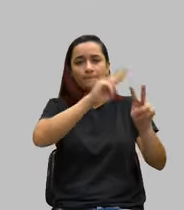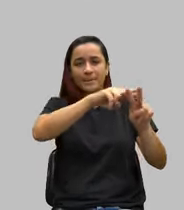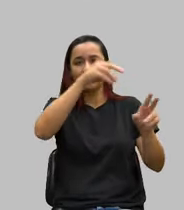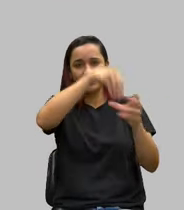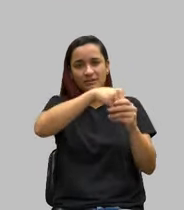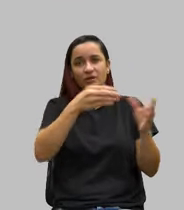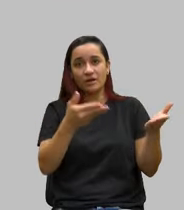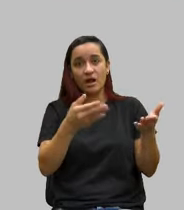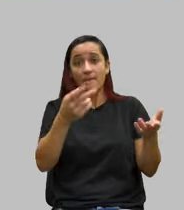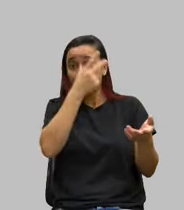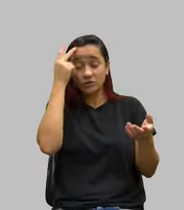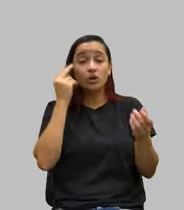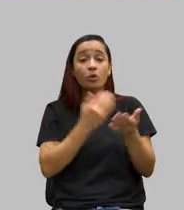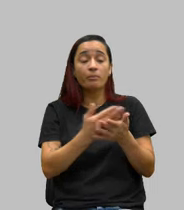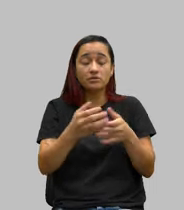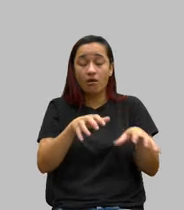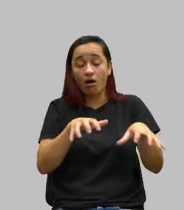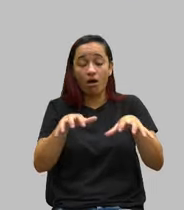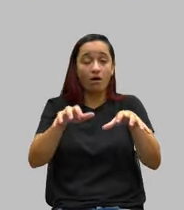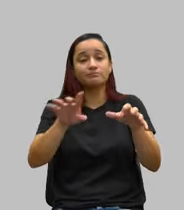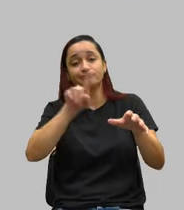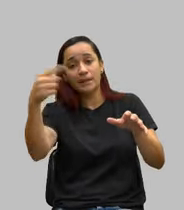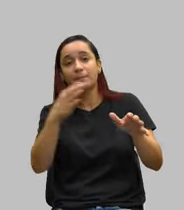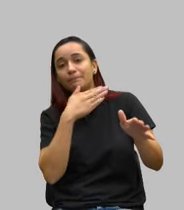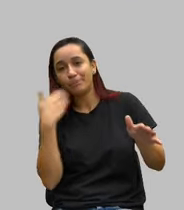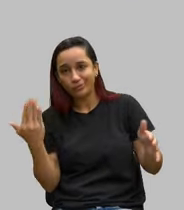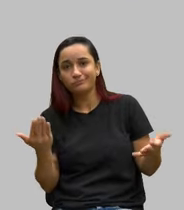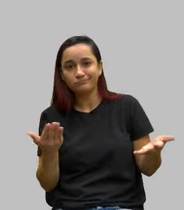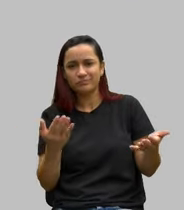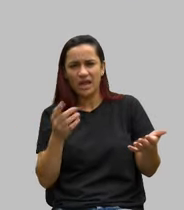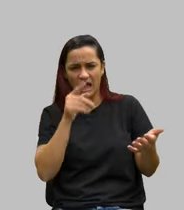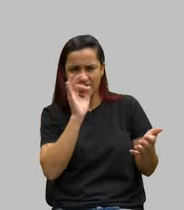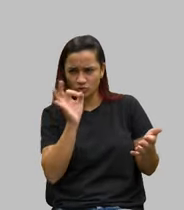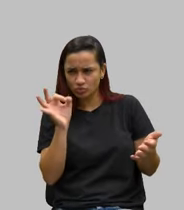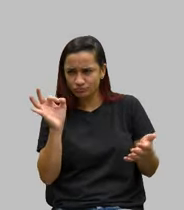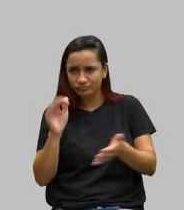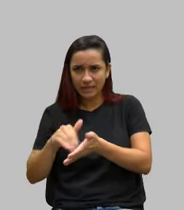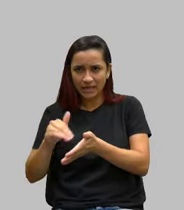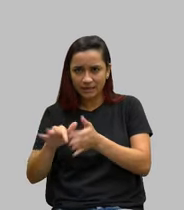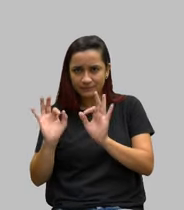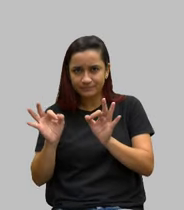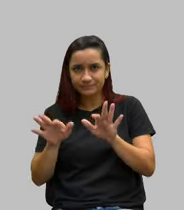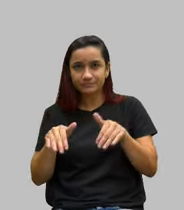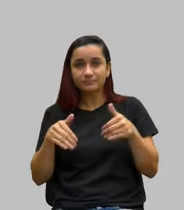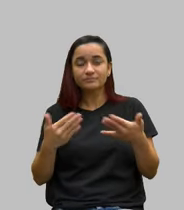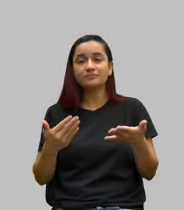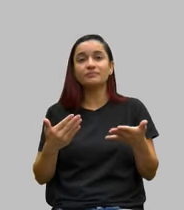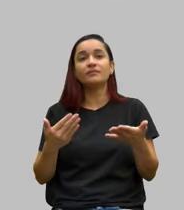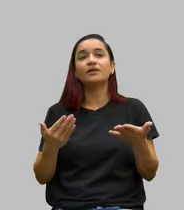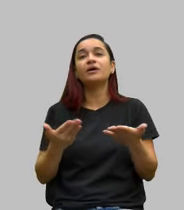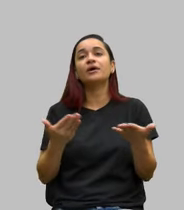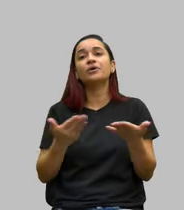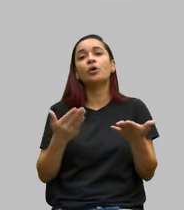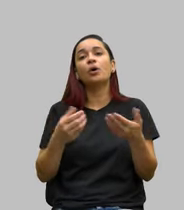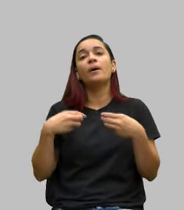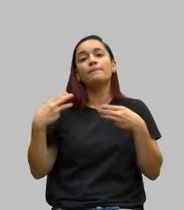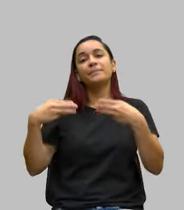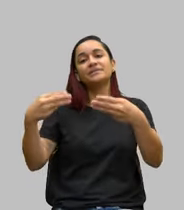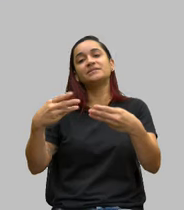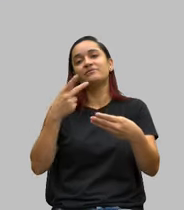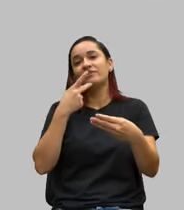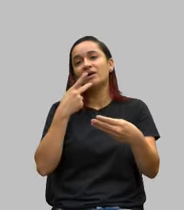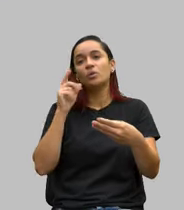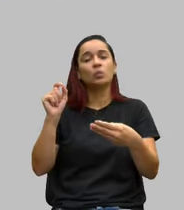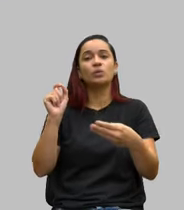zubi morre em pouco tempo não é isso secretário e me vem o o ministro de estó falou que